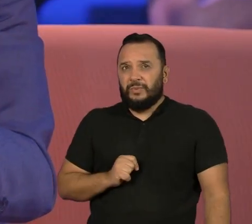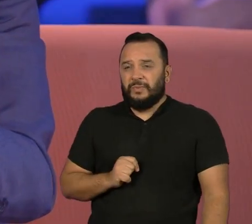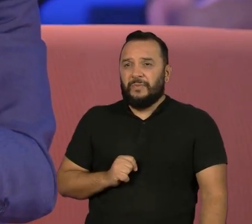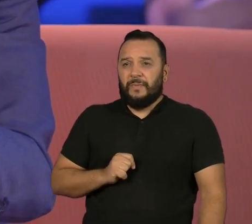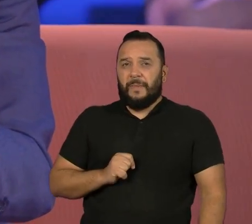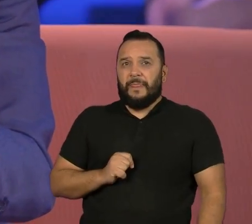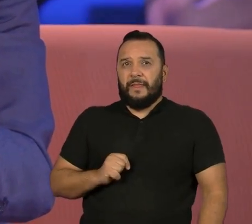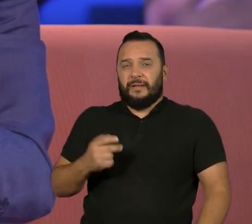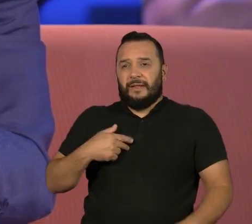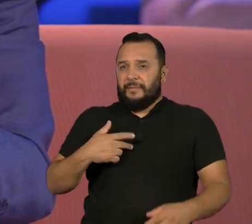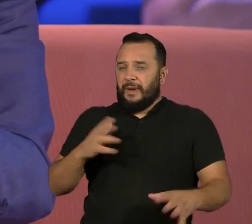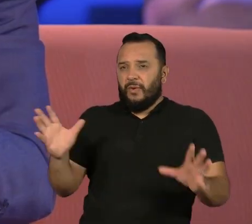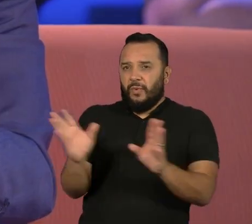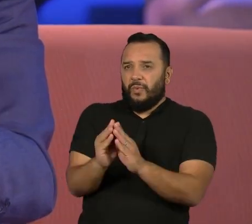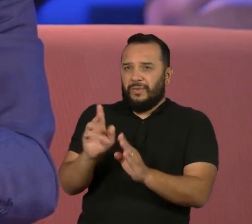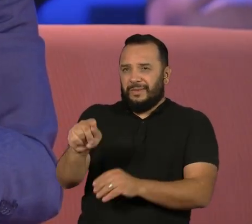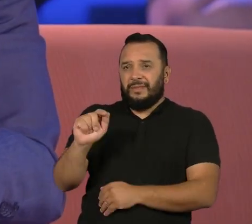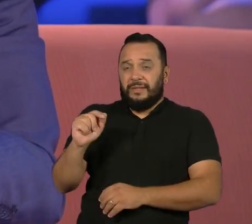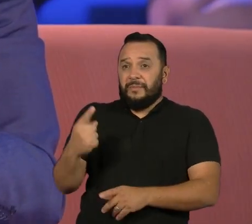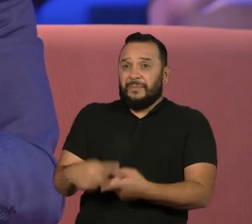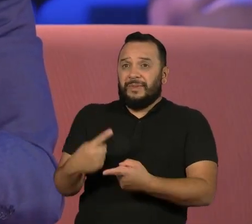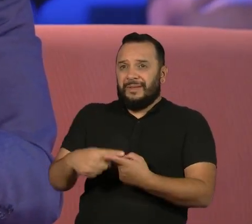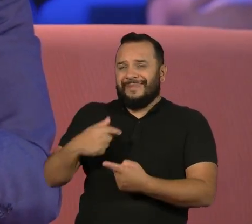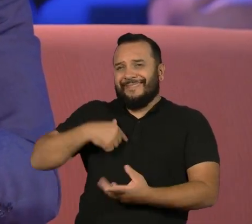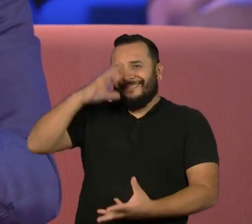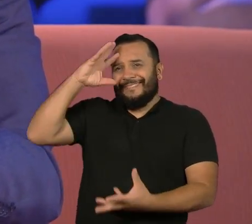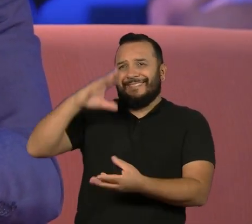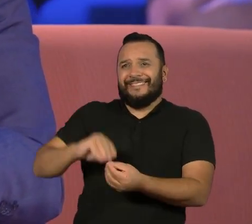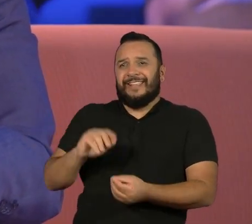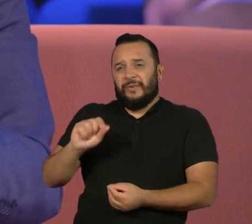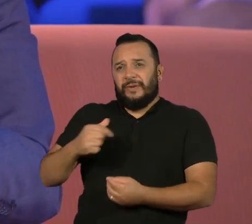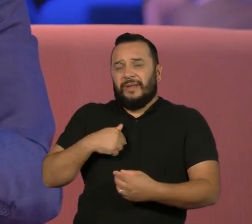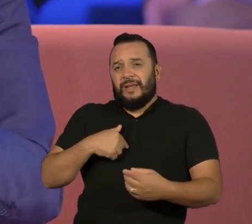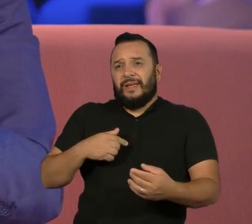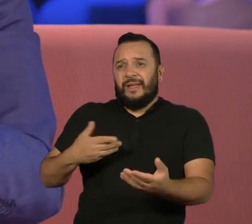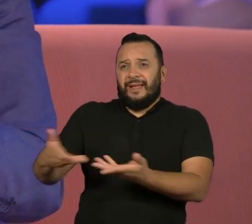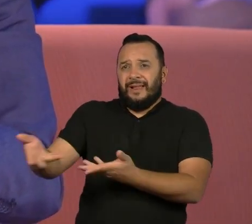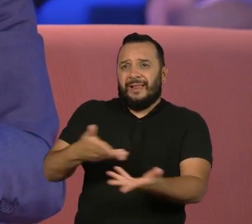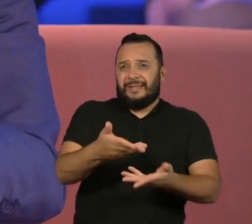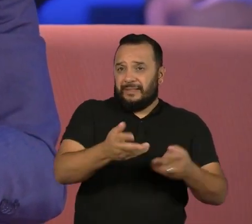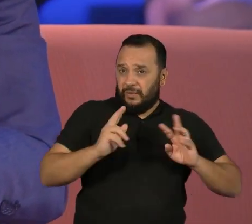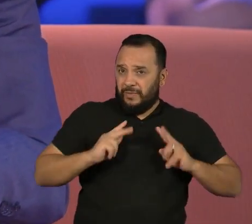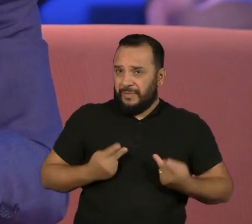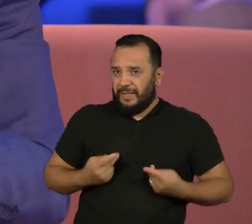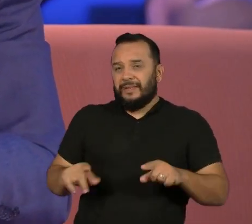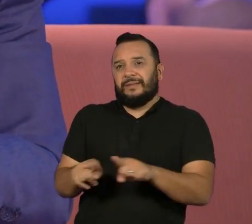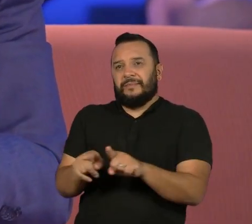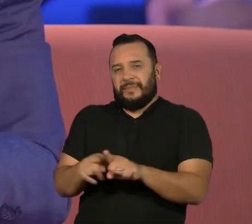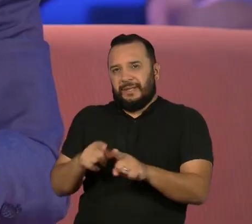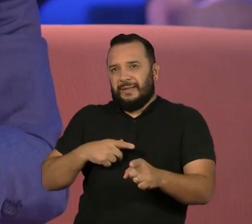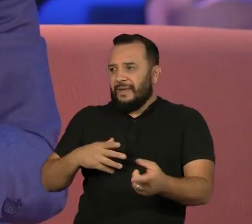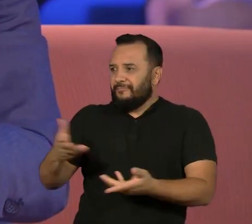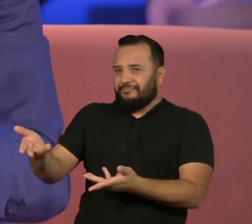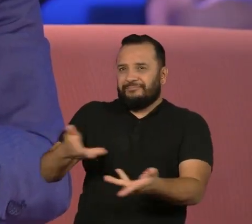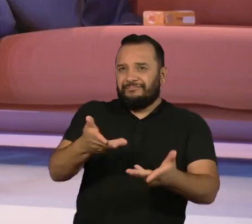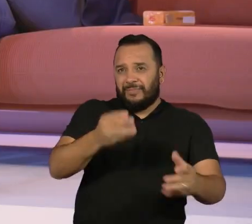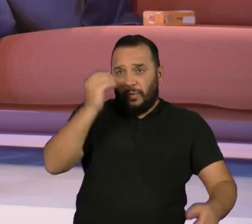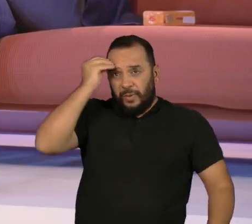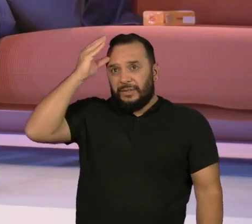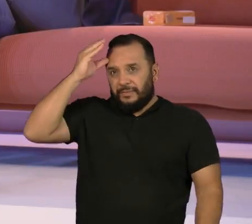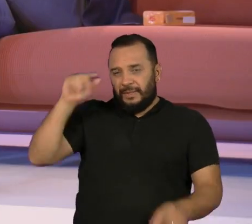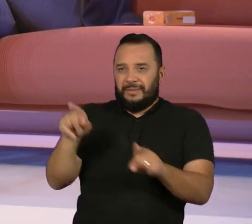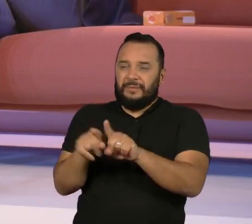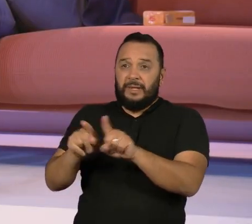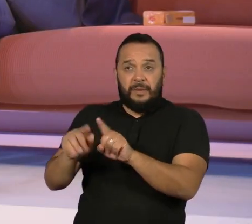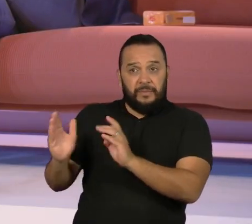isso para concluir, porque para compreender as relações humanas, para mediar o saber, o